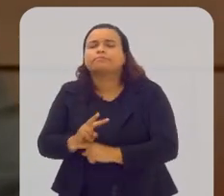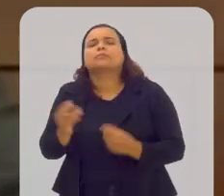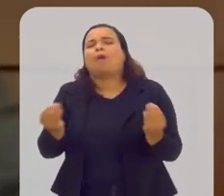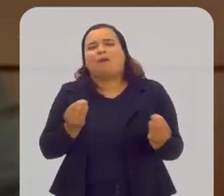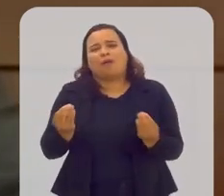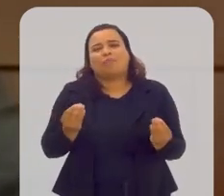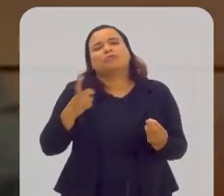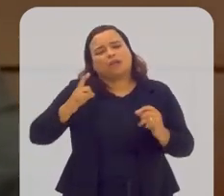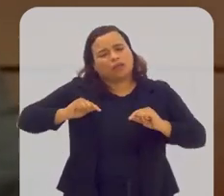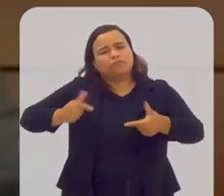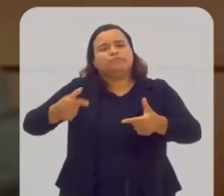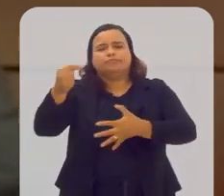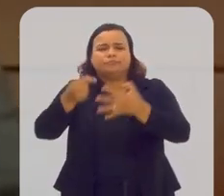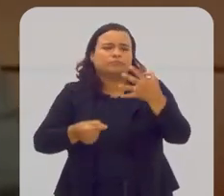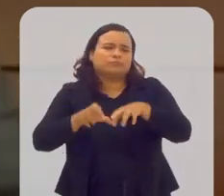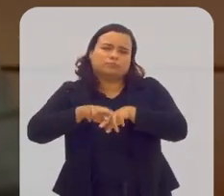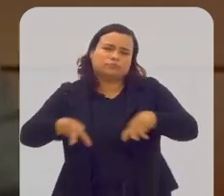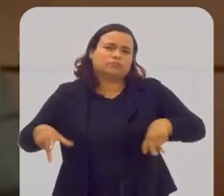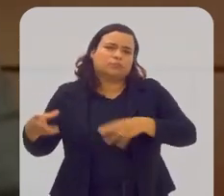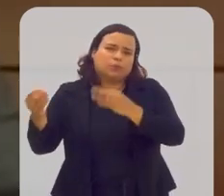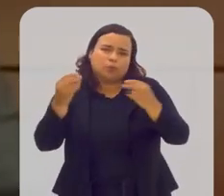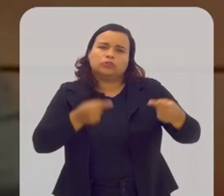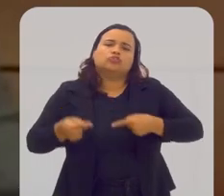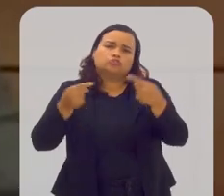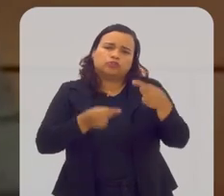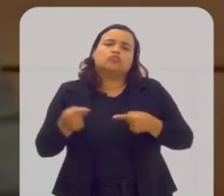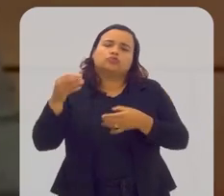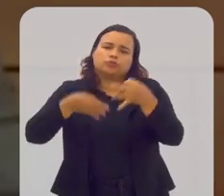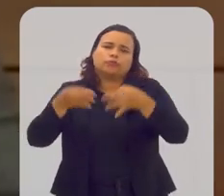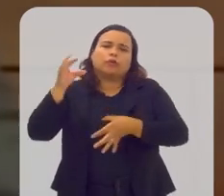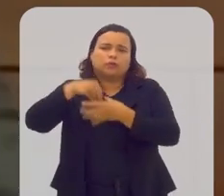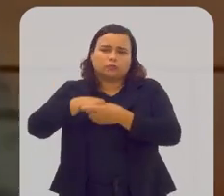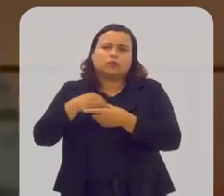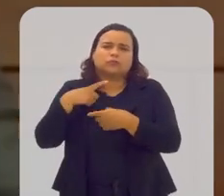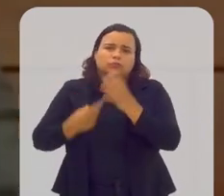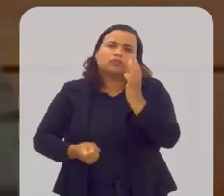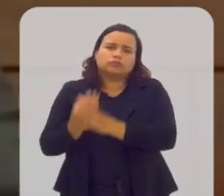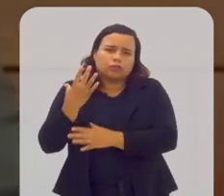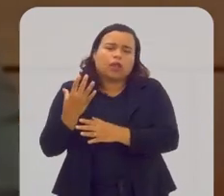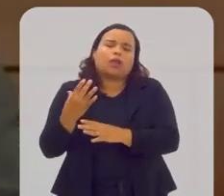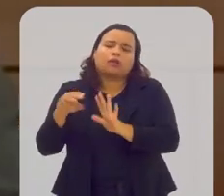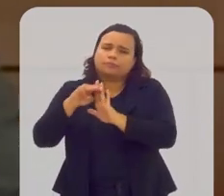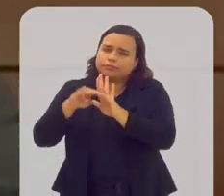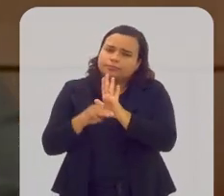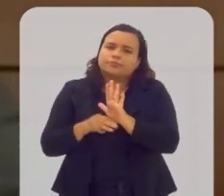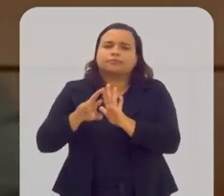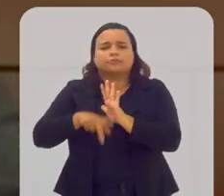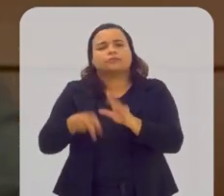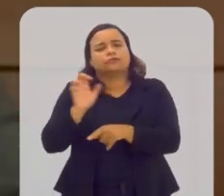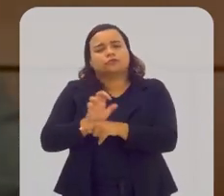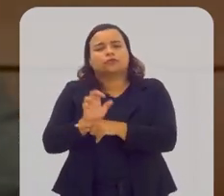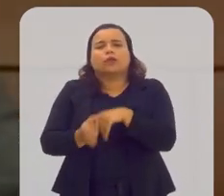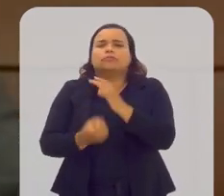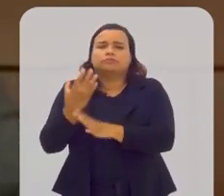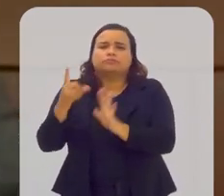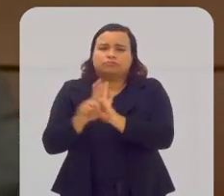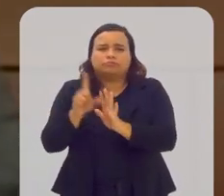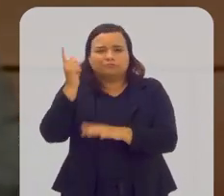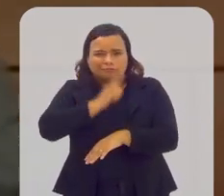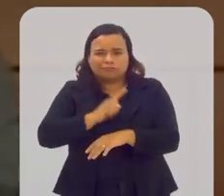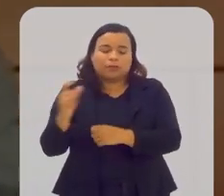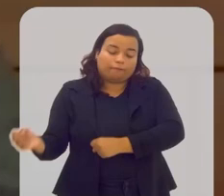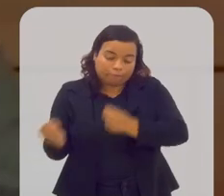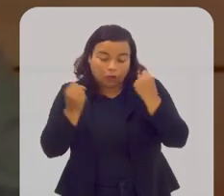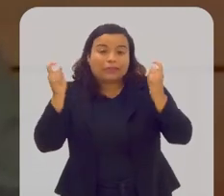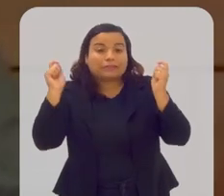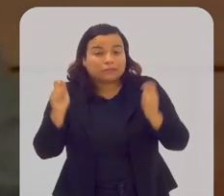fazendo essa fiscalização. Então, tem essas ações que muitas delas se discutem no fórum, geram uma política de Estado